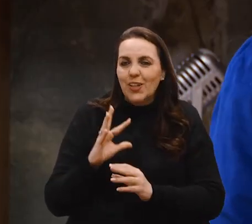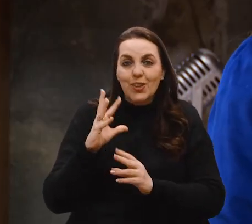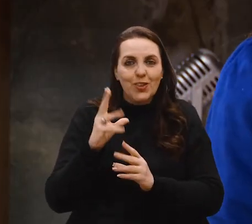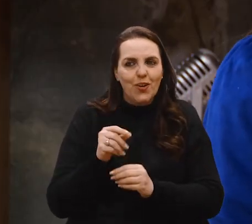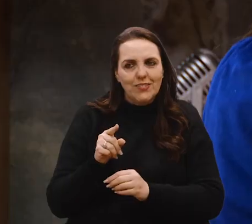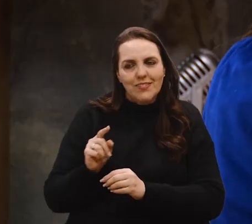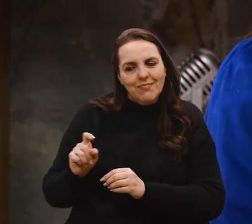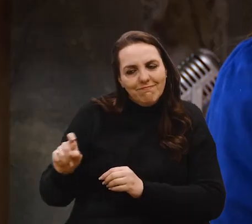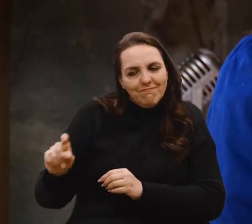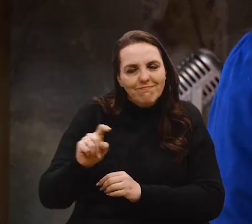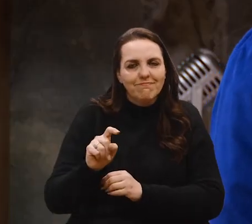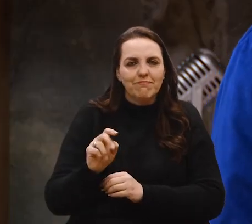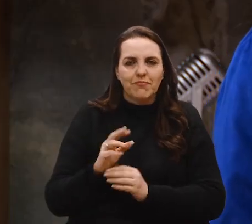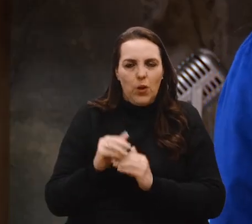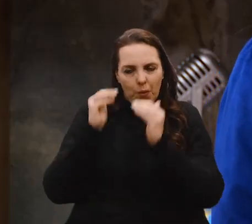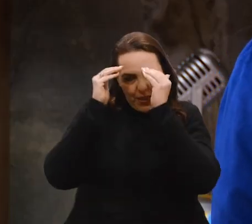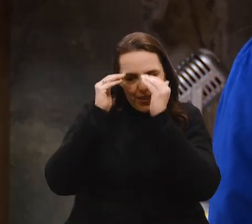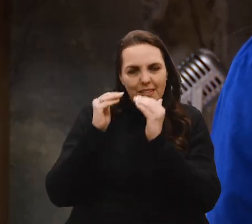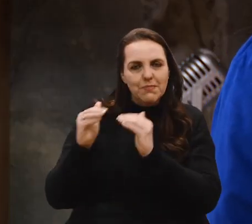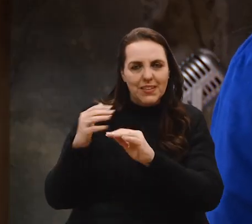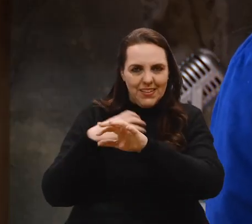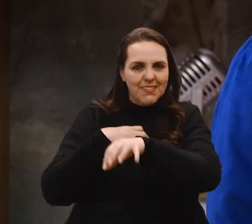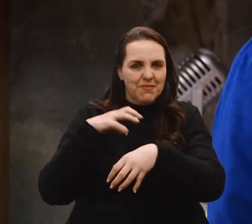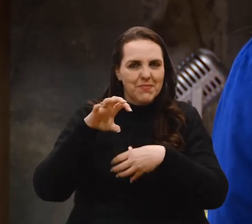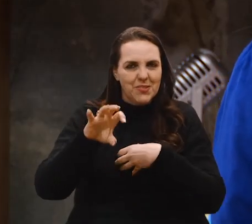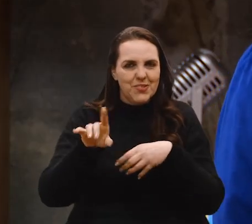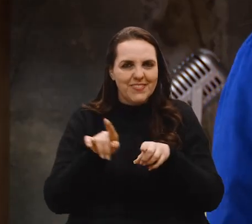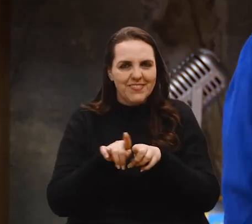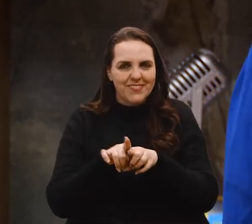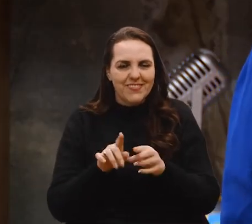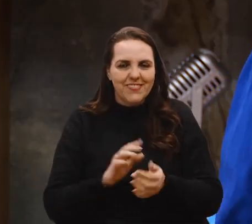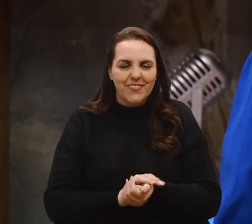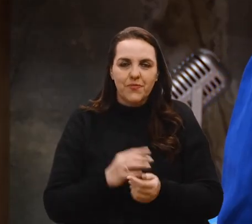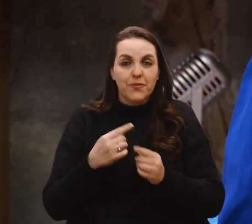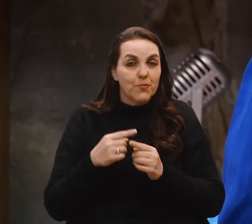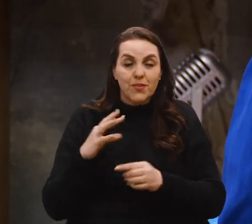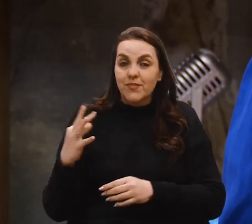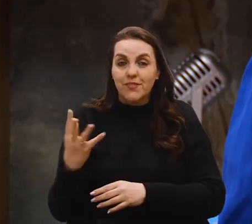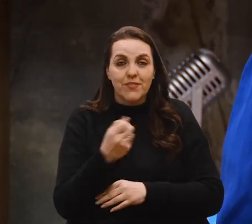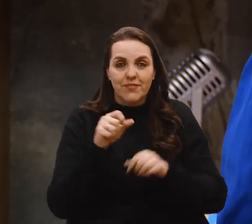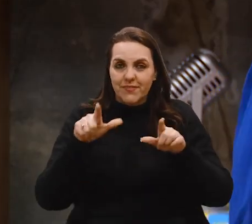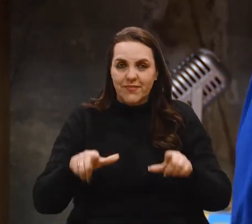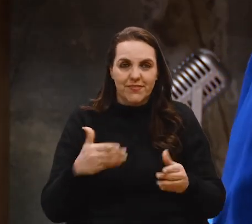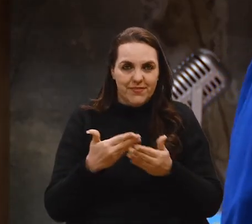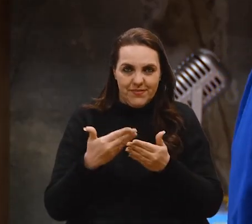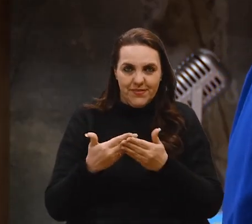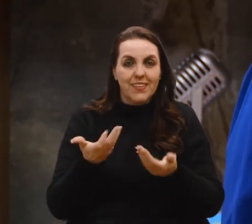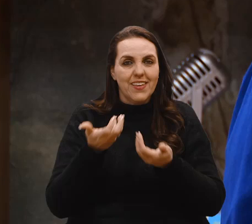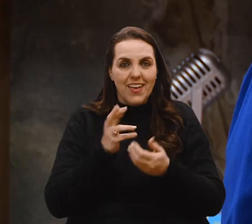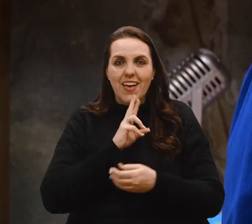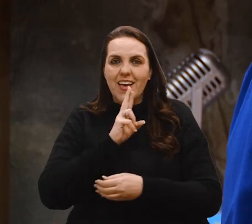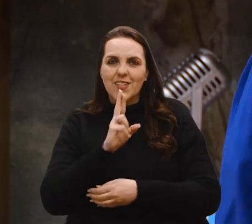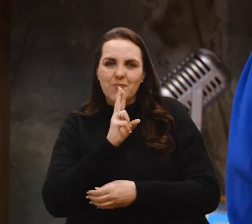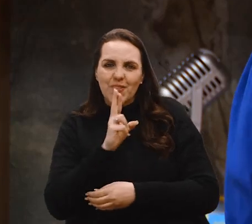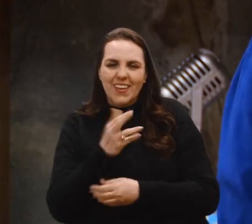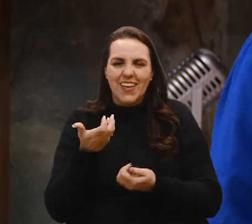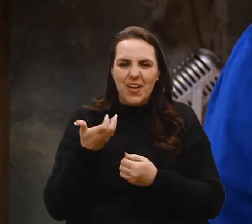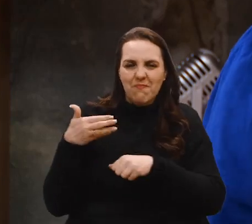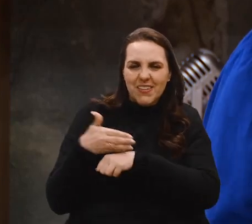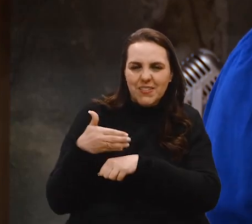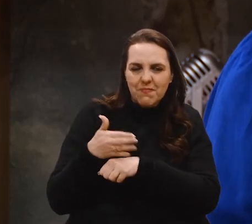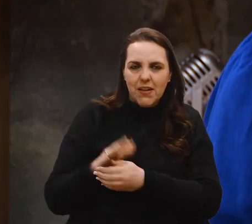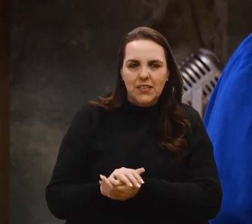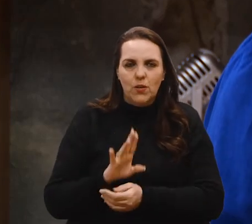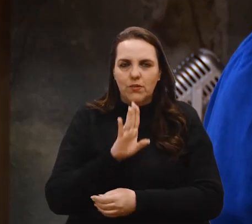né? Eu sempre fui uma pessoa muito respeitosa e empática nesse ponto. Porque eu penso que todo mundo que tá na sala de aula quer responder, quer participar. Então